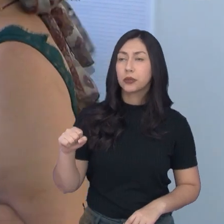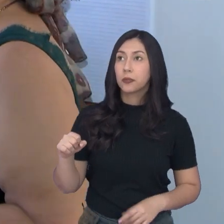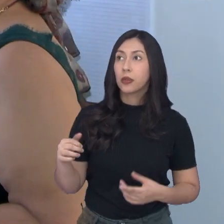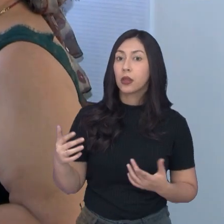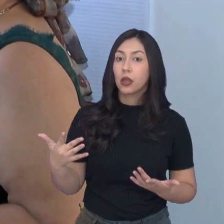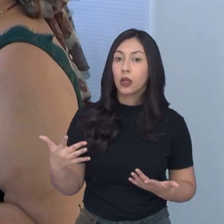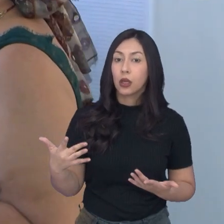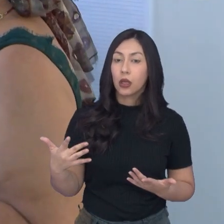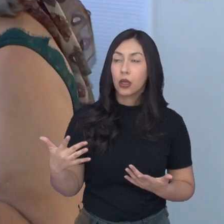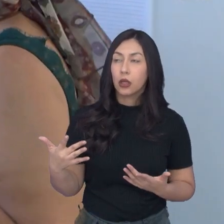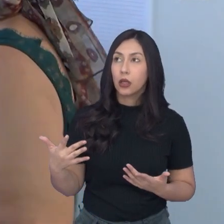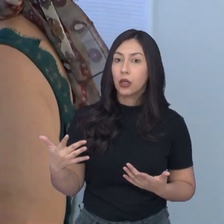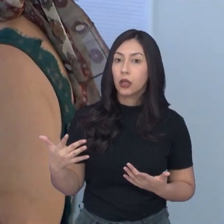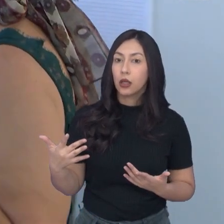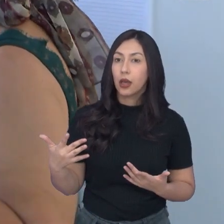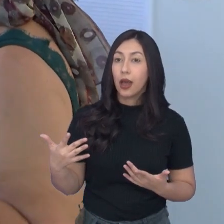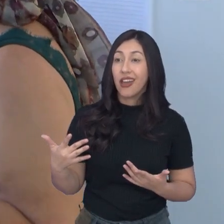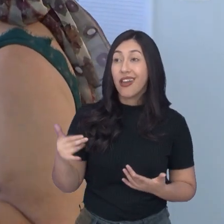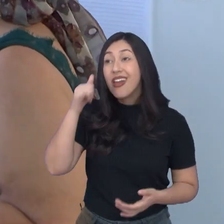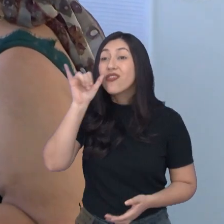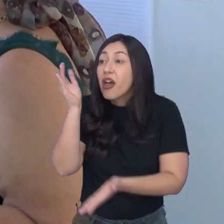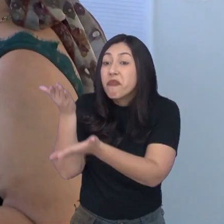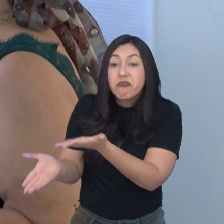especial, você não tem perda dele. Você pode